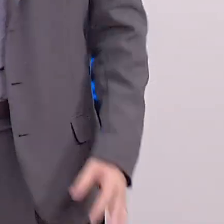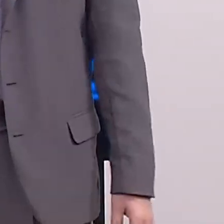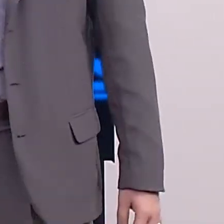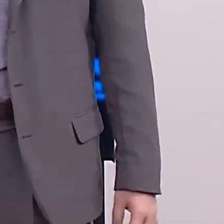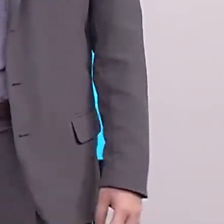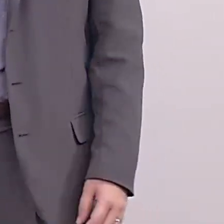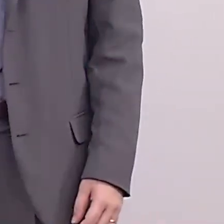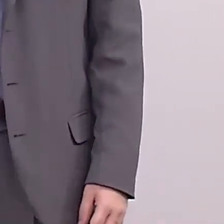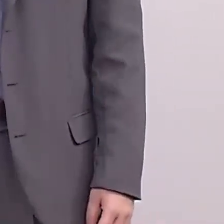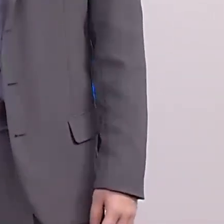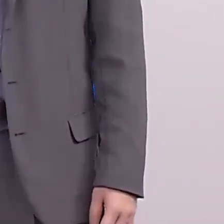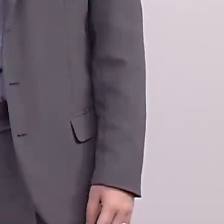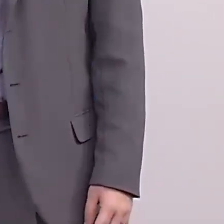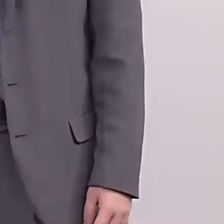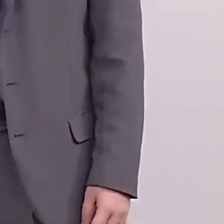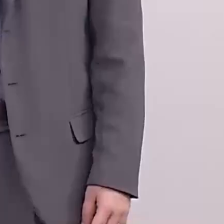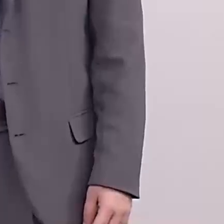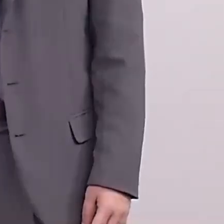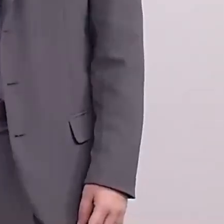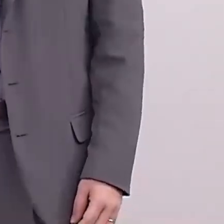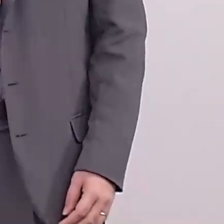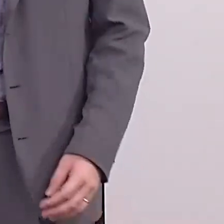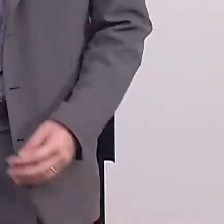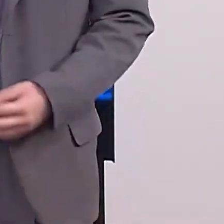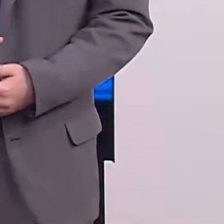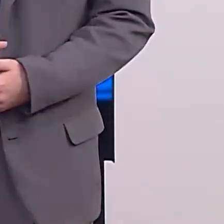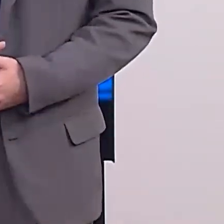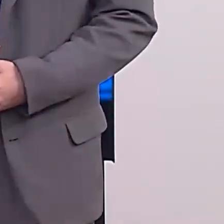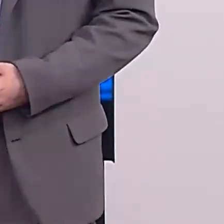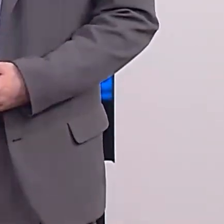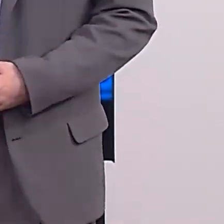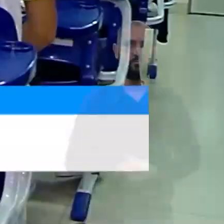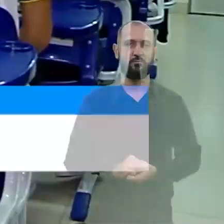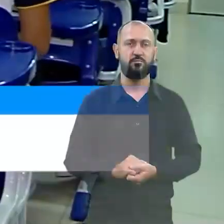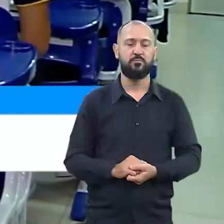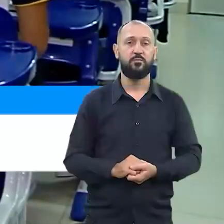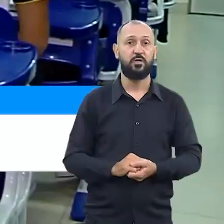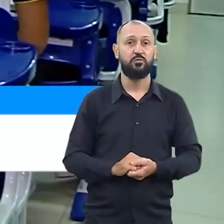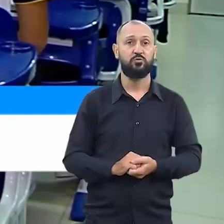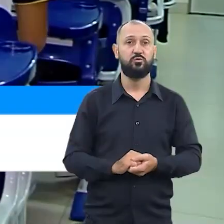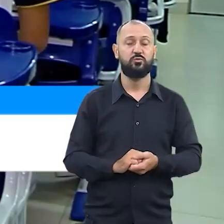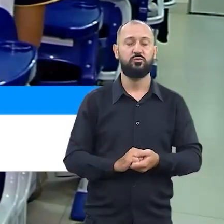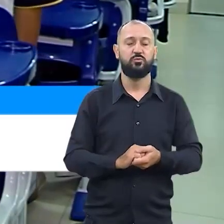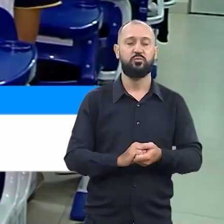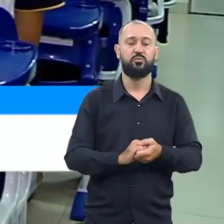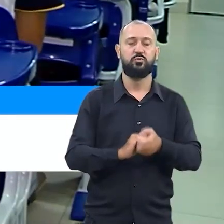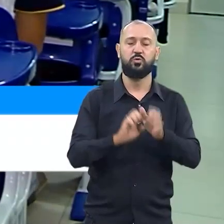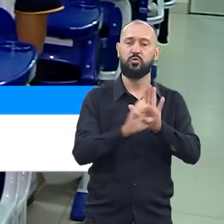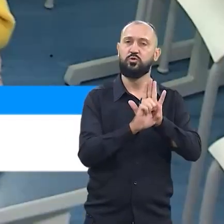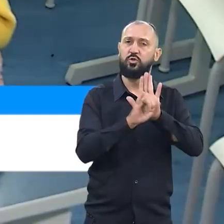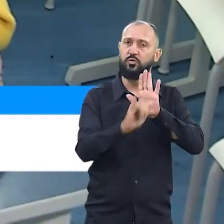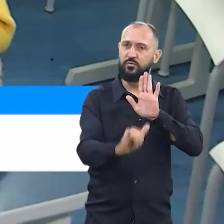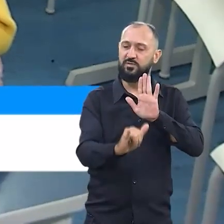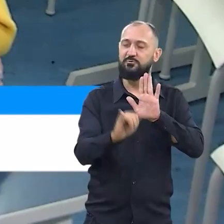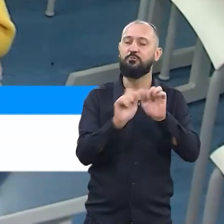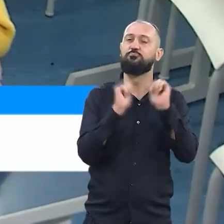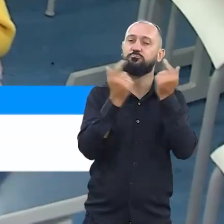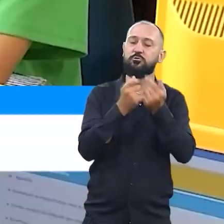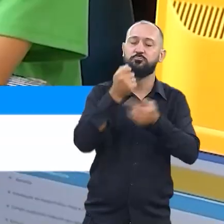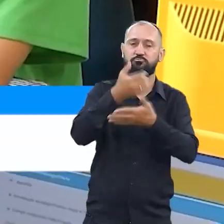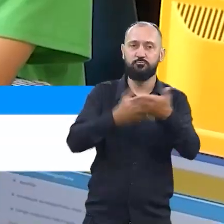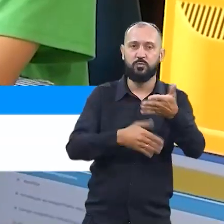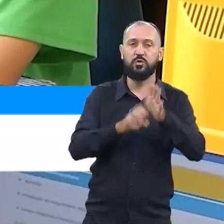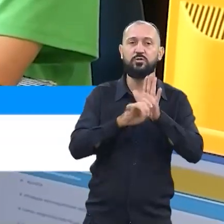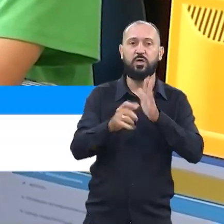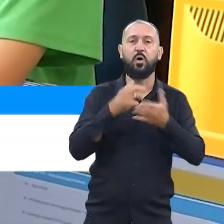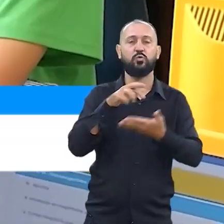traz todo o calendário do prêmio e prevê que essa premiação aconteça em novembro. Foi publicado no Diário Oficial da Lemes, no último dia 19,